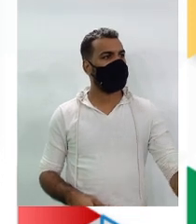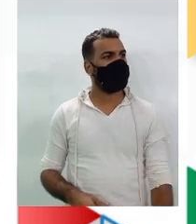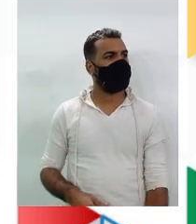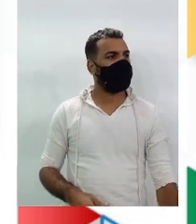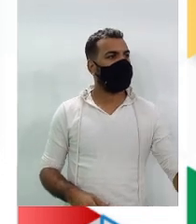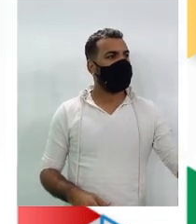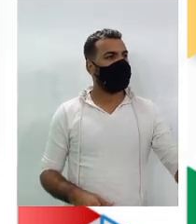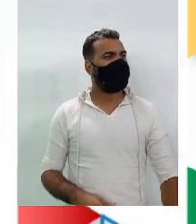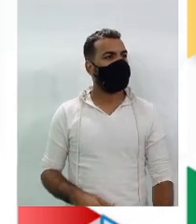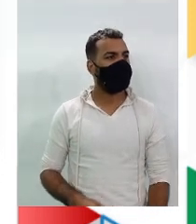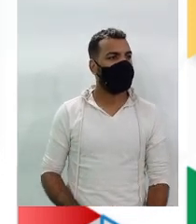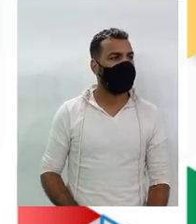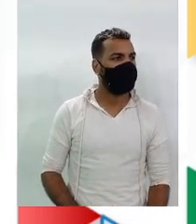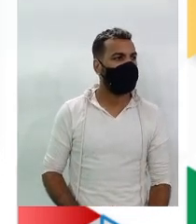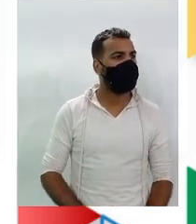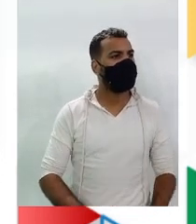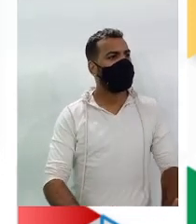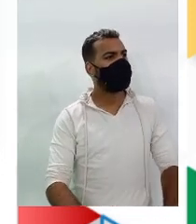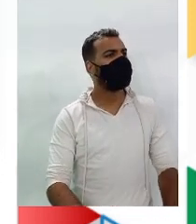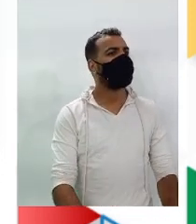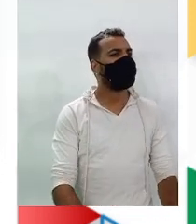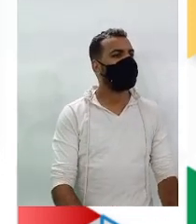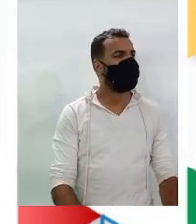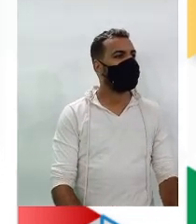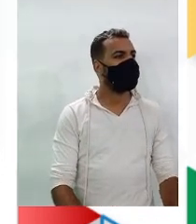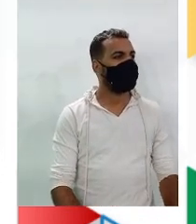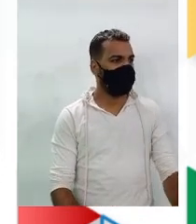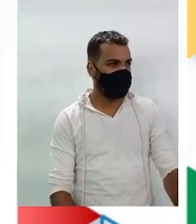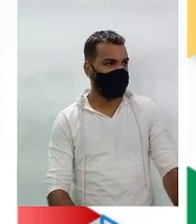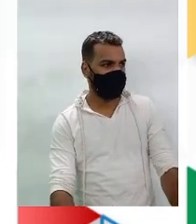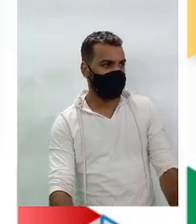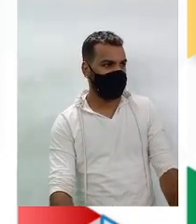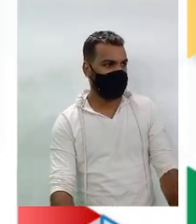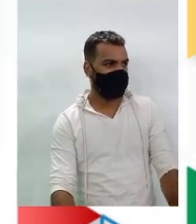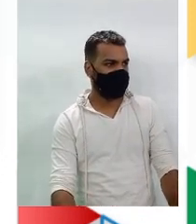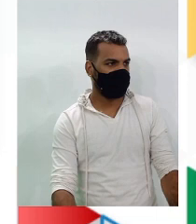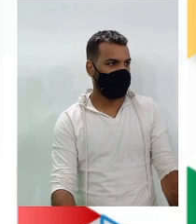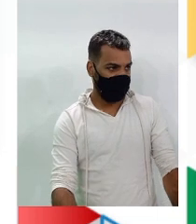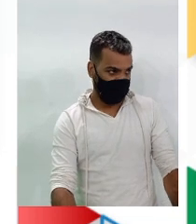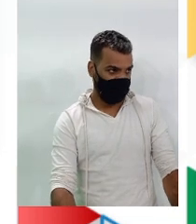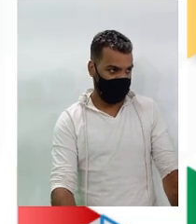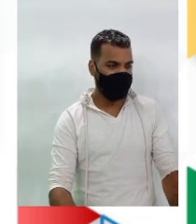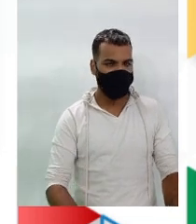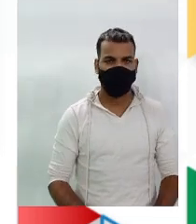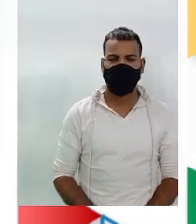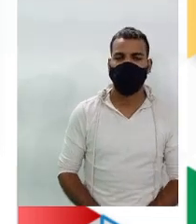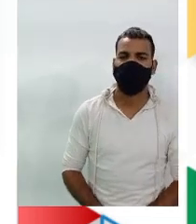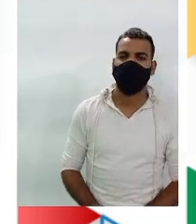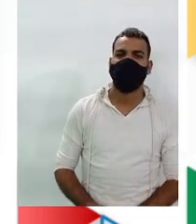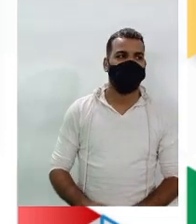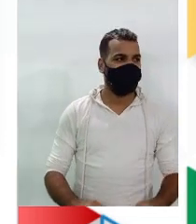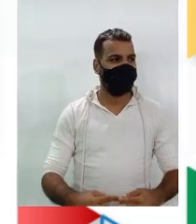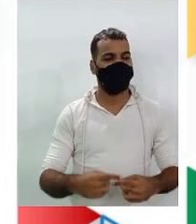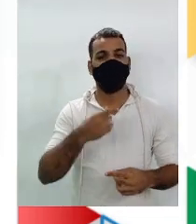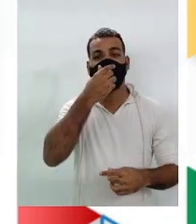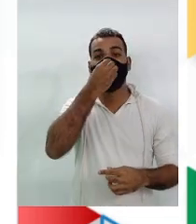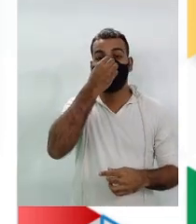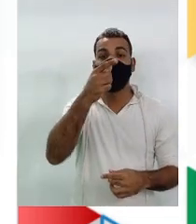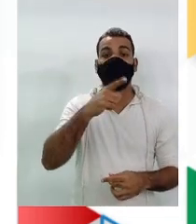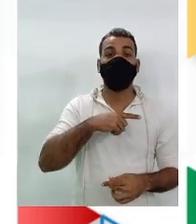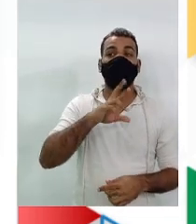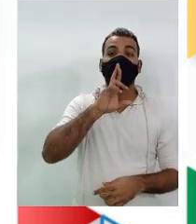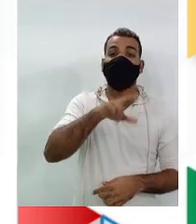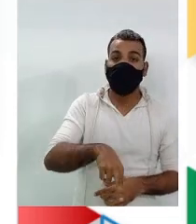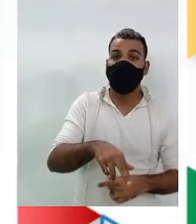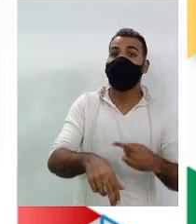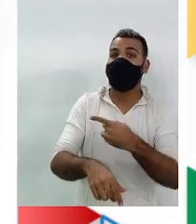seu caderno e, a partir da identificação do lead, localize, se possível, as respostas